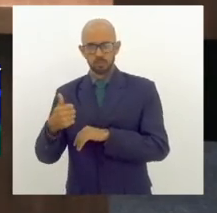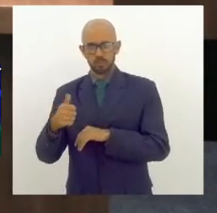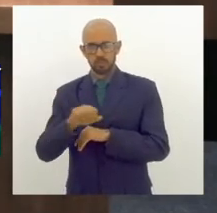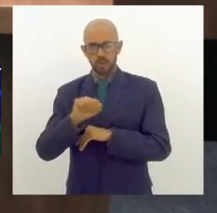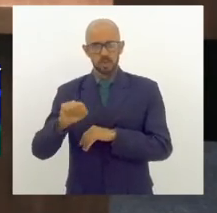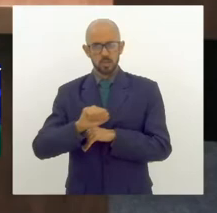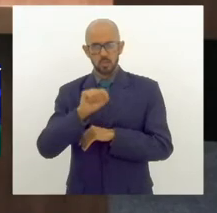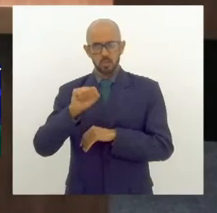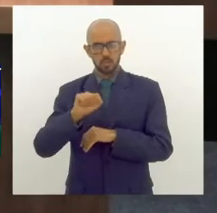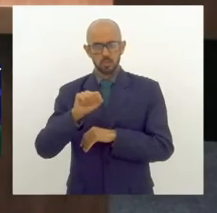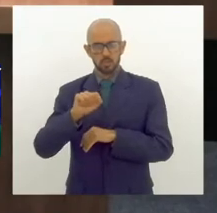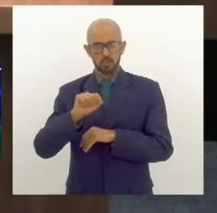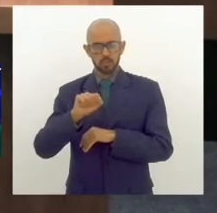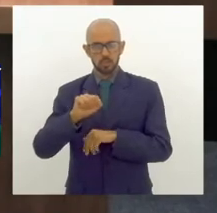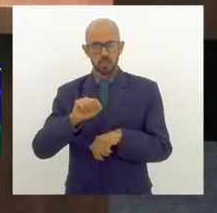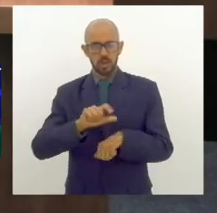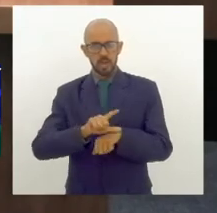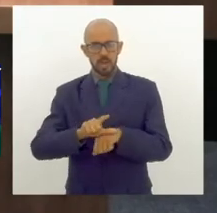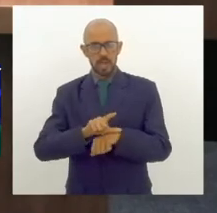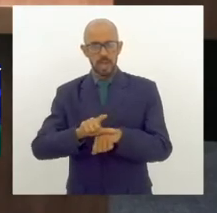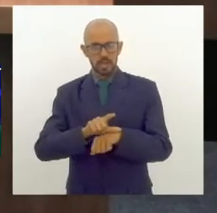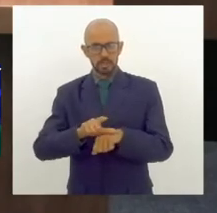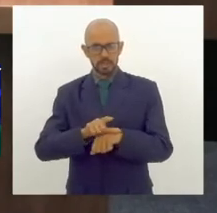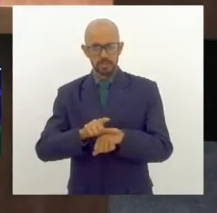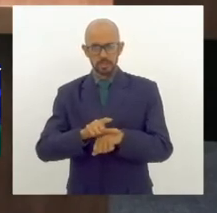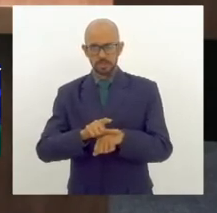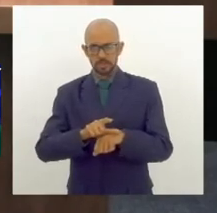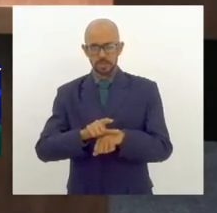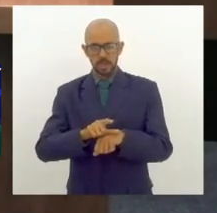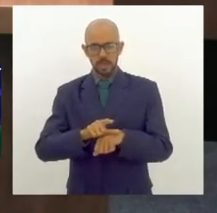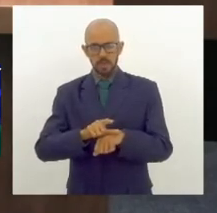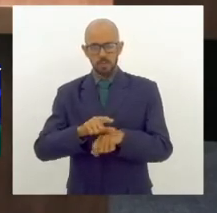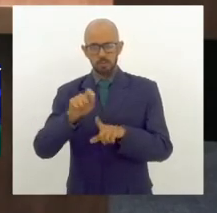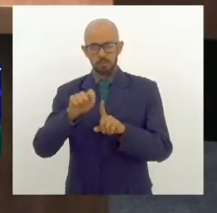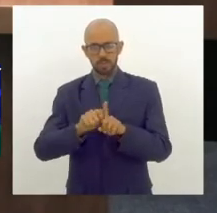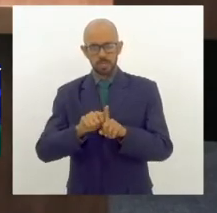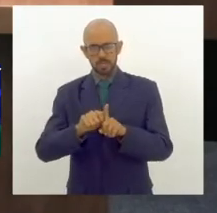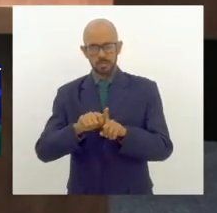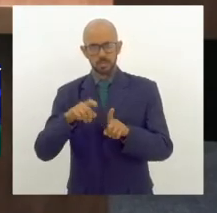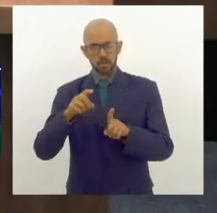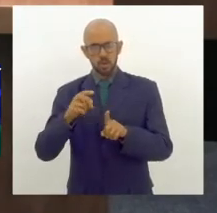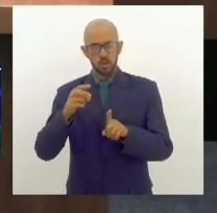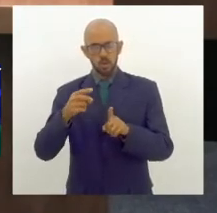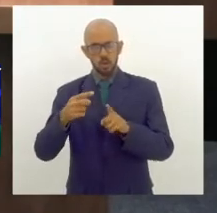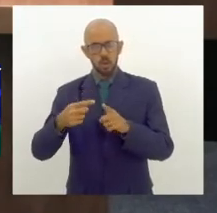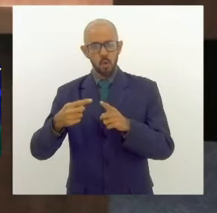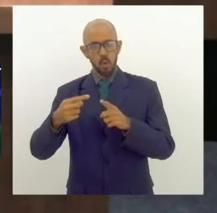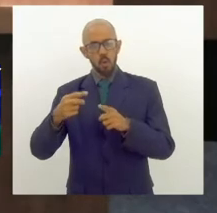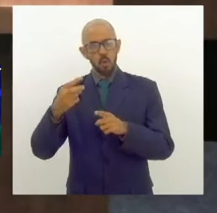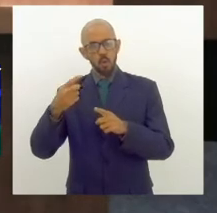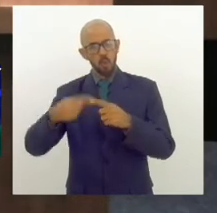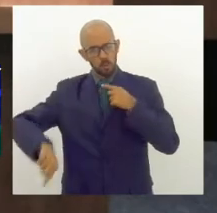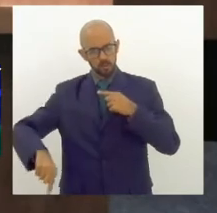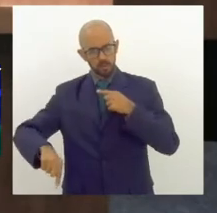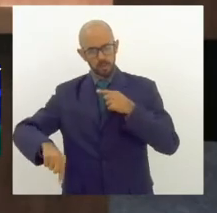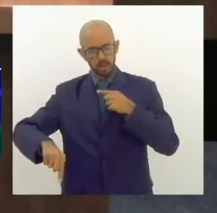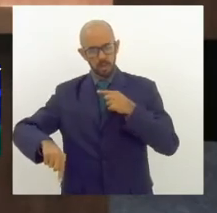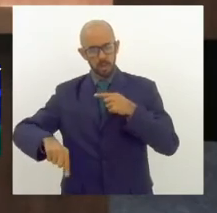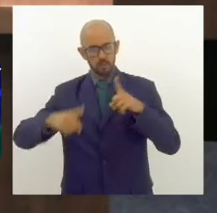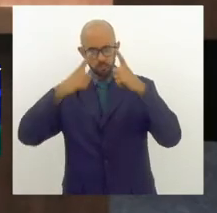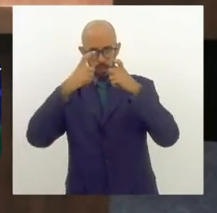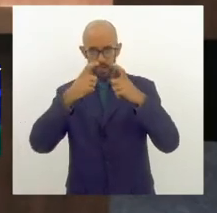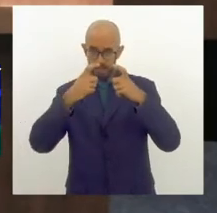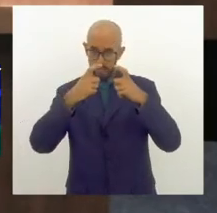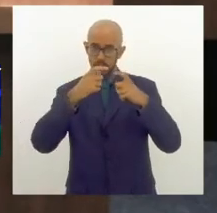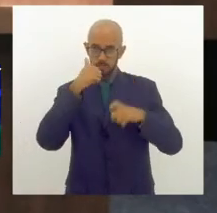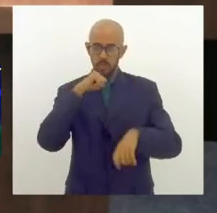Agosto Lilás, mês de prevenção e combate à violência contra as mulheres. É